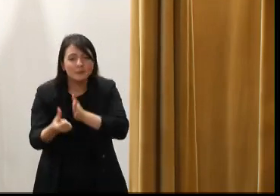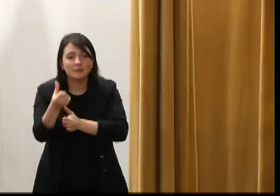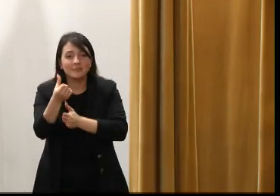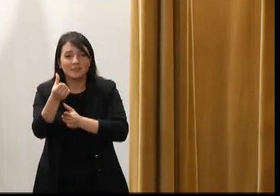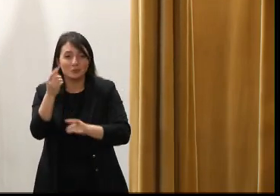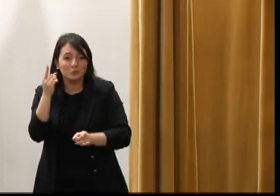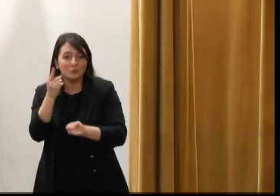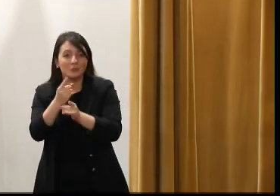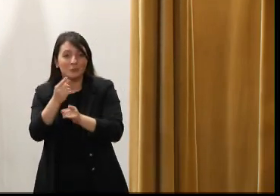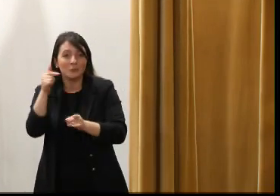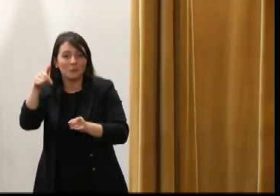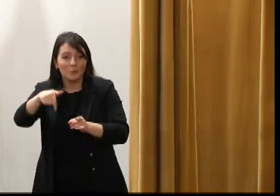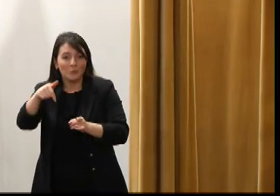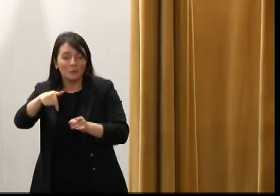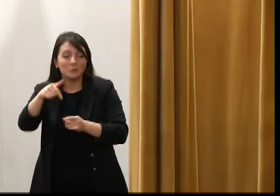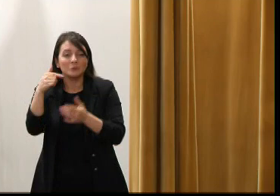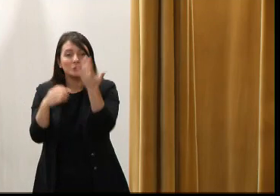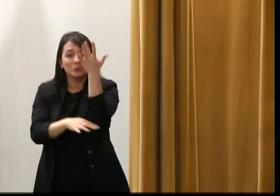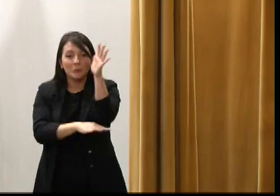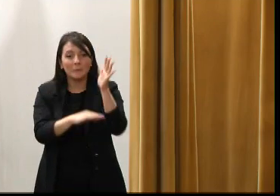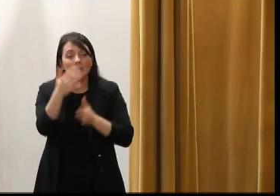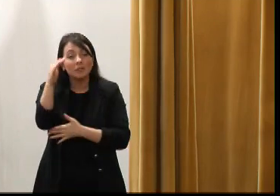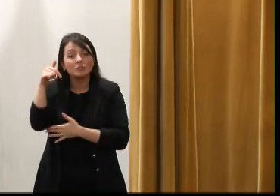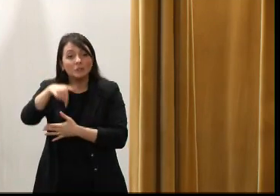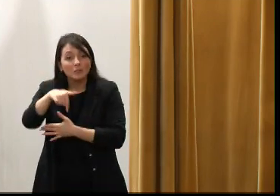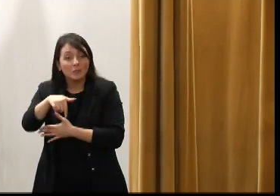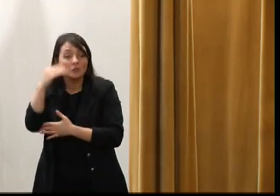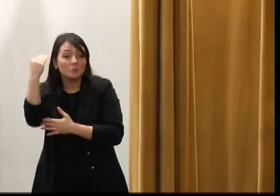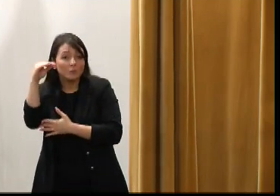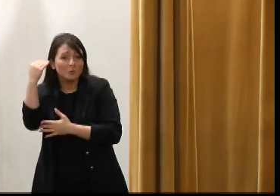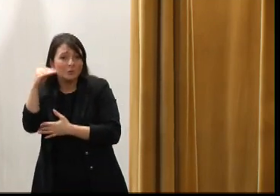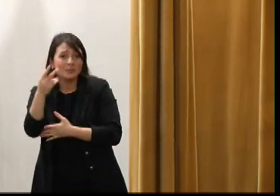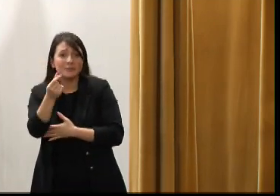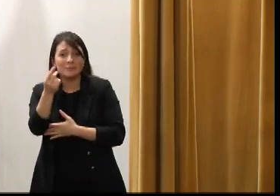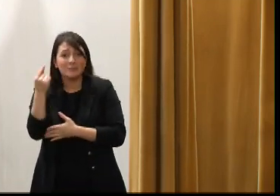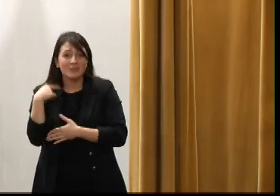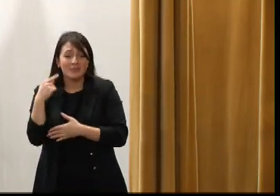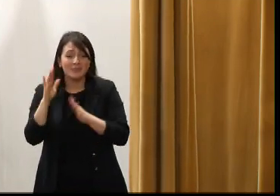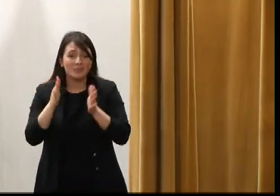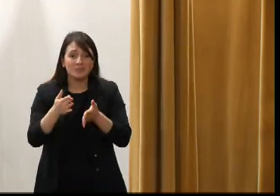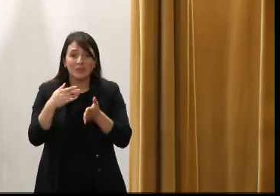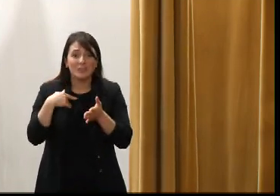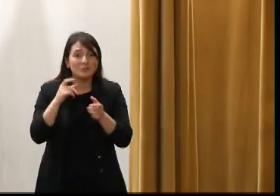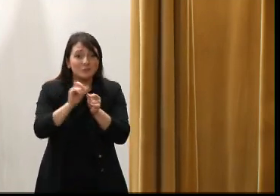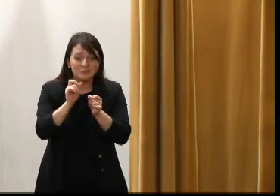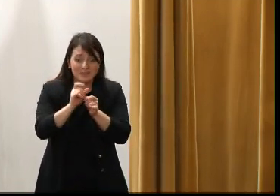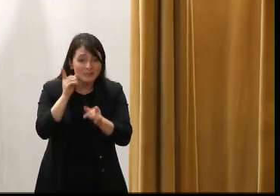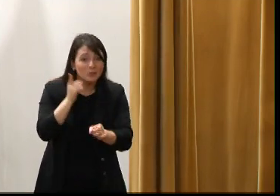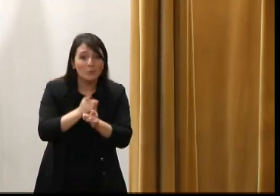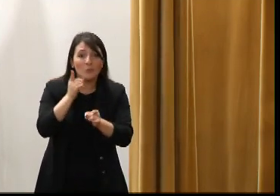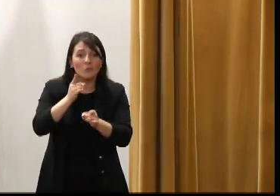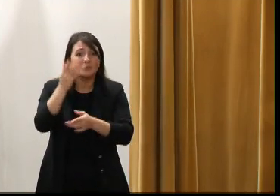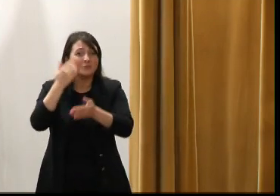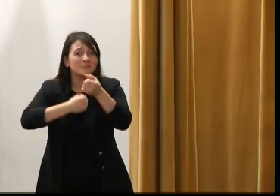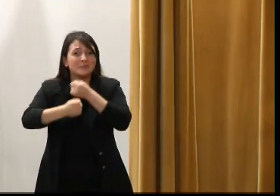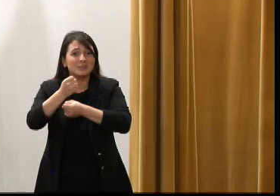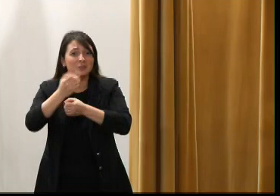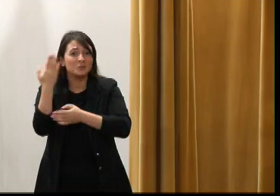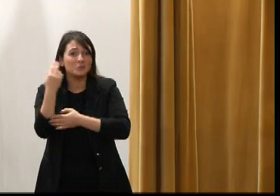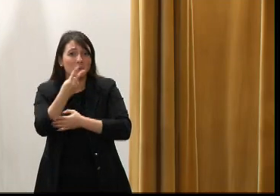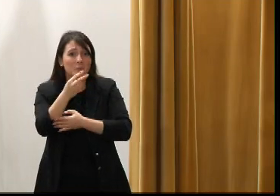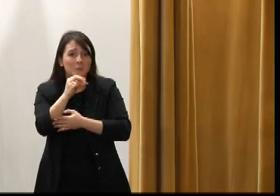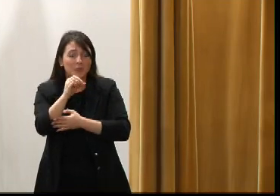de Meio Ambiente de Porto Alegre, que já não se realizava desde 2012. Fez-nos adiar o